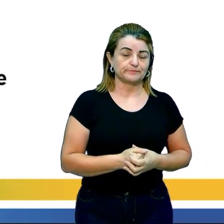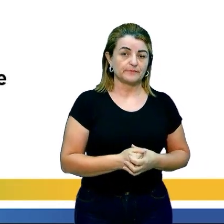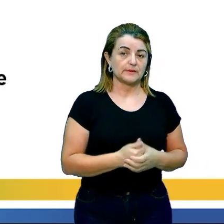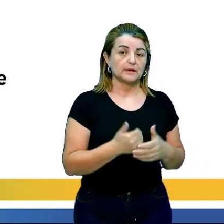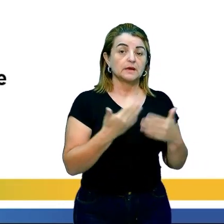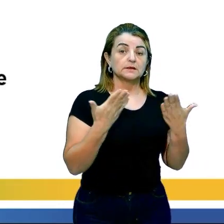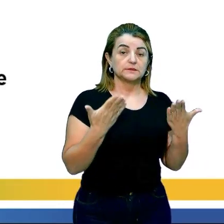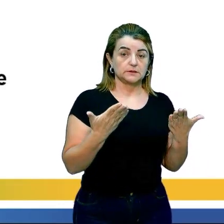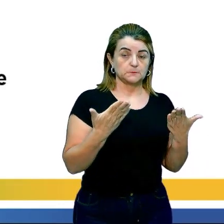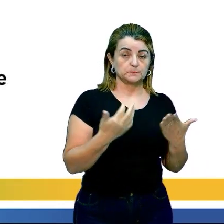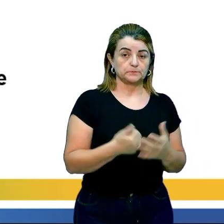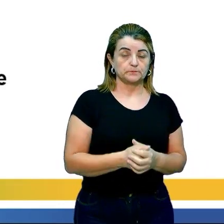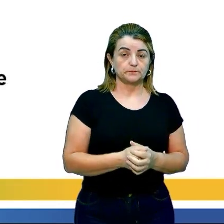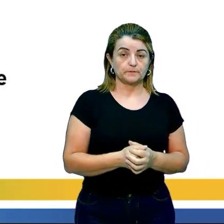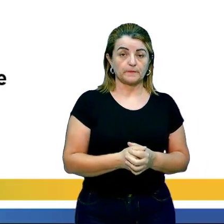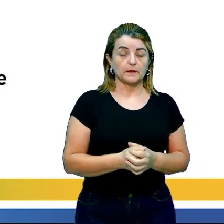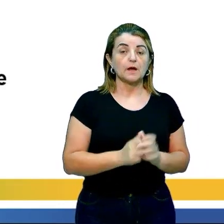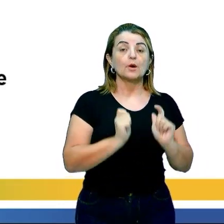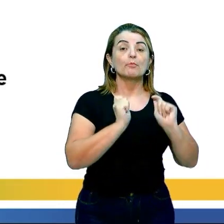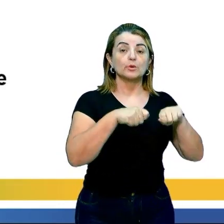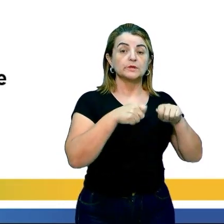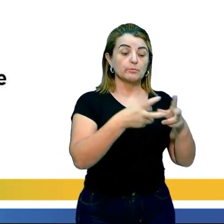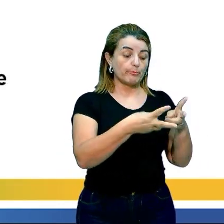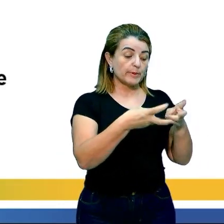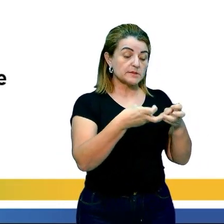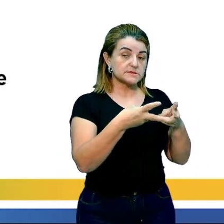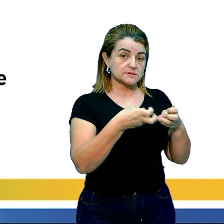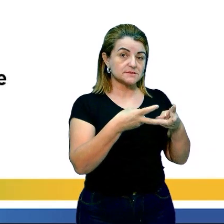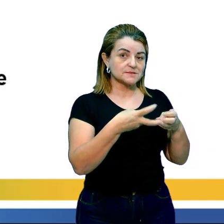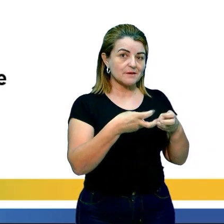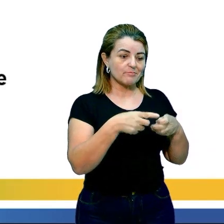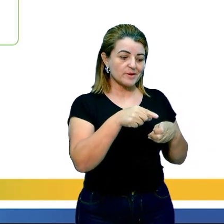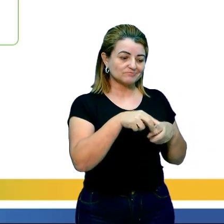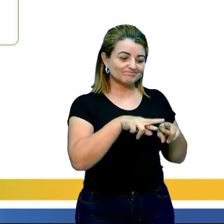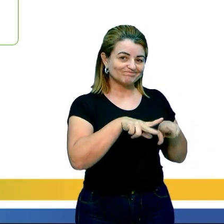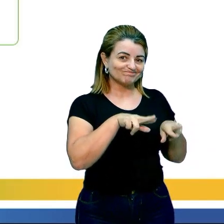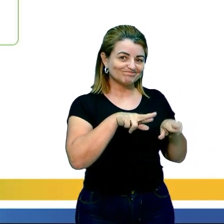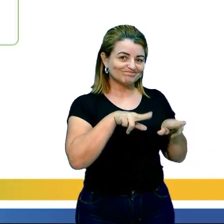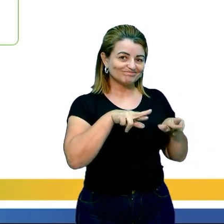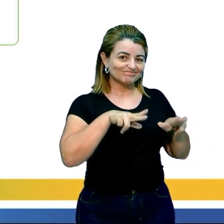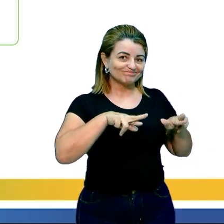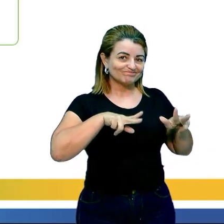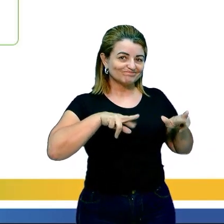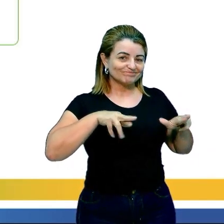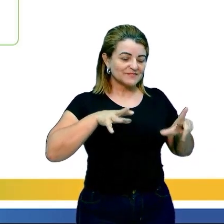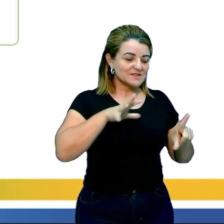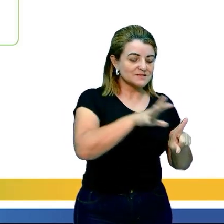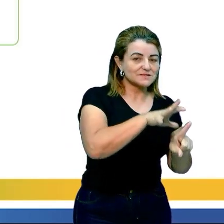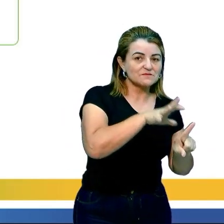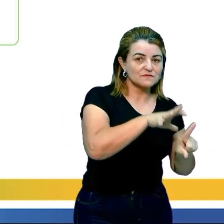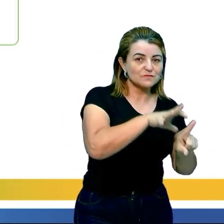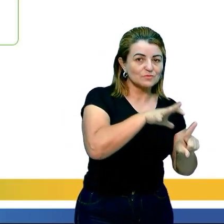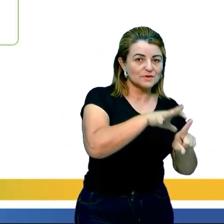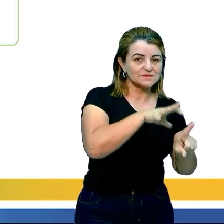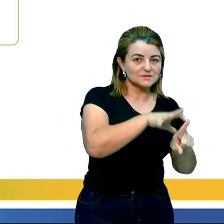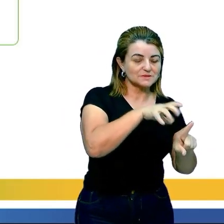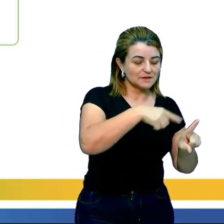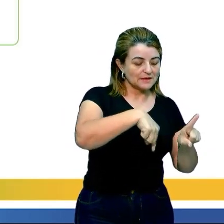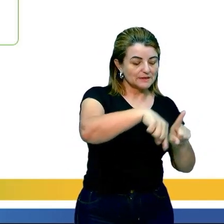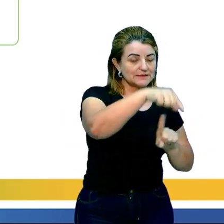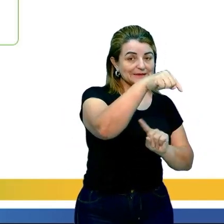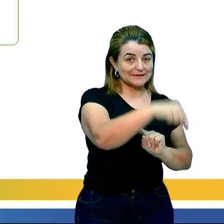então queridos a gente pode perceber já essas diferenças e algumas dessas influências né que nós temos